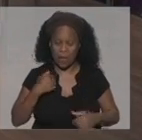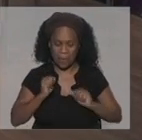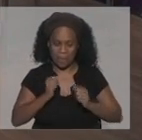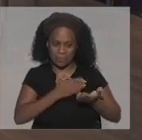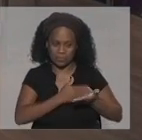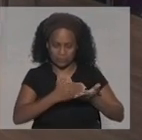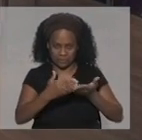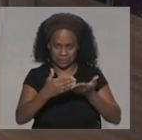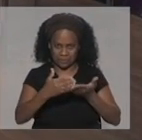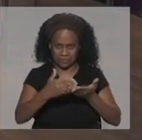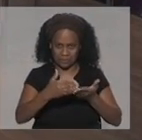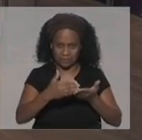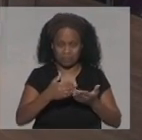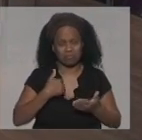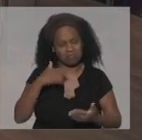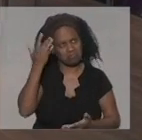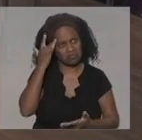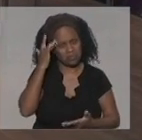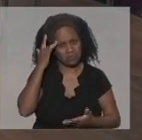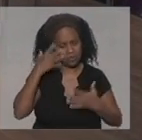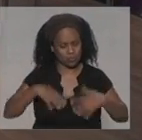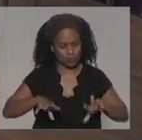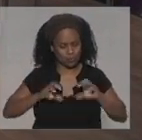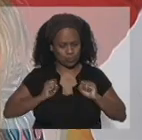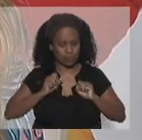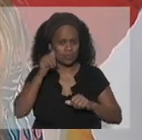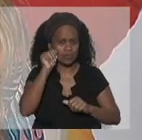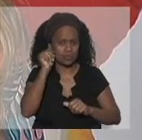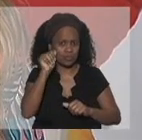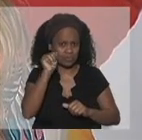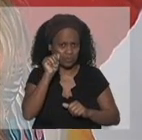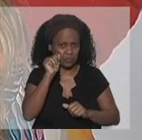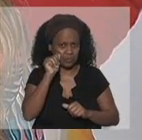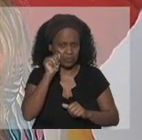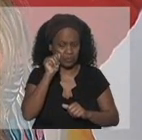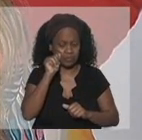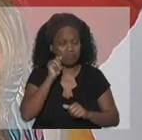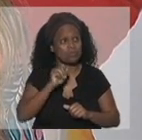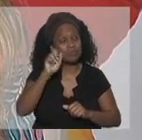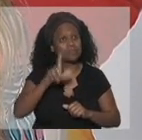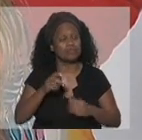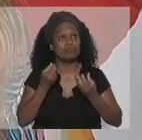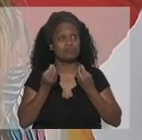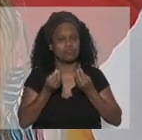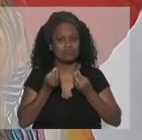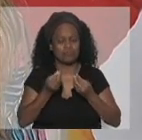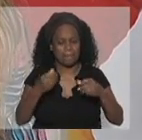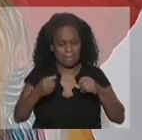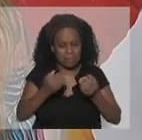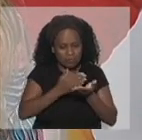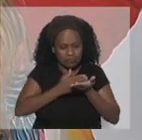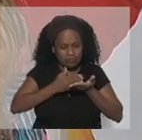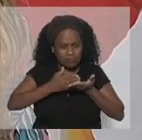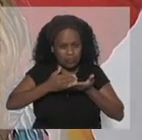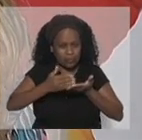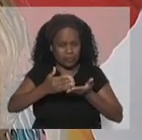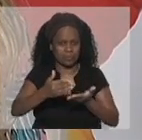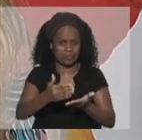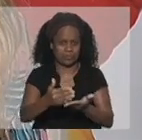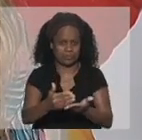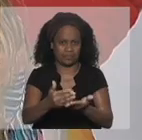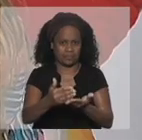posso começar assim. Eu acho que o empoderamento feminino, ele tem que começar muito cedo.